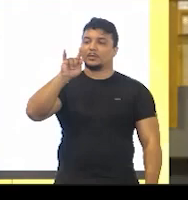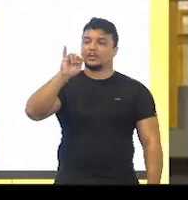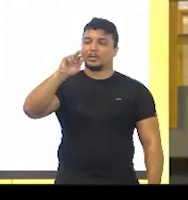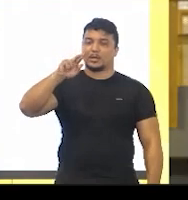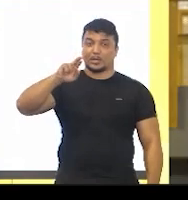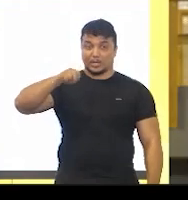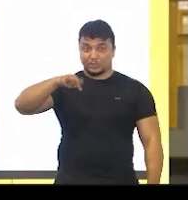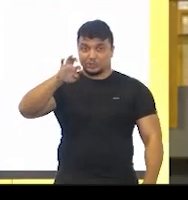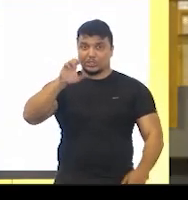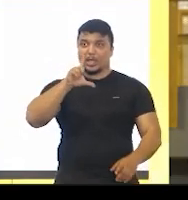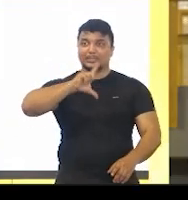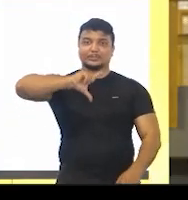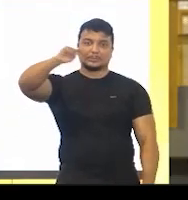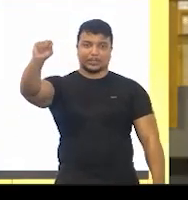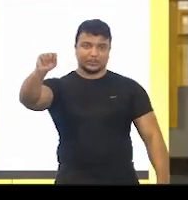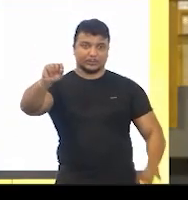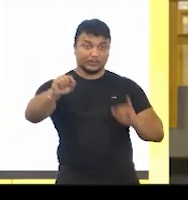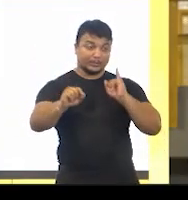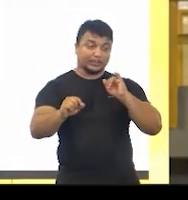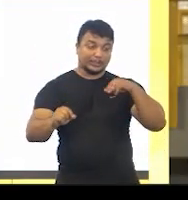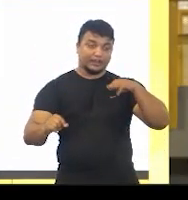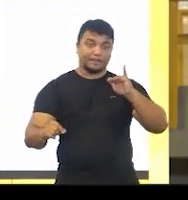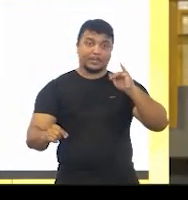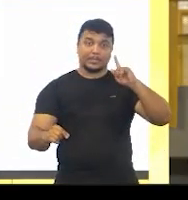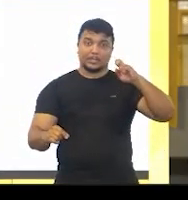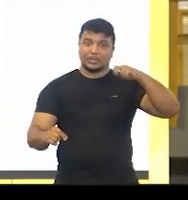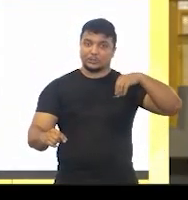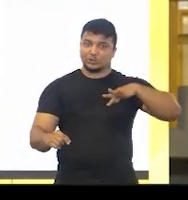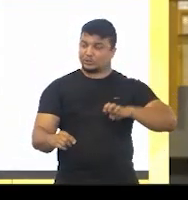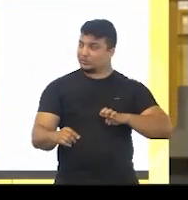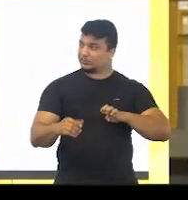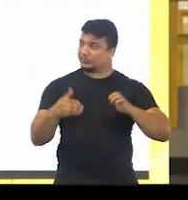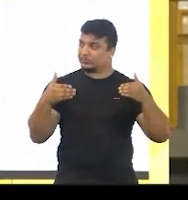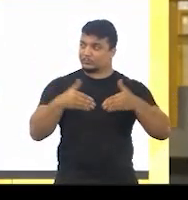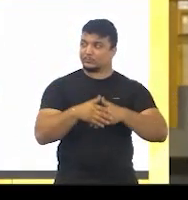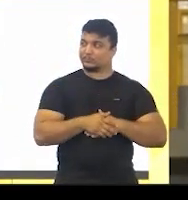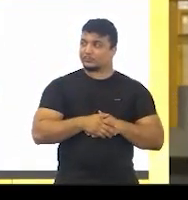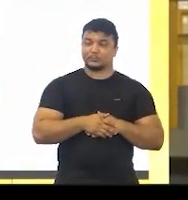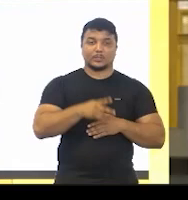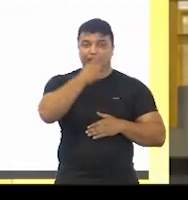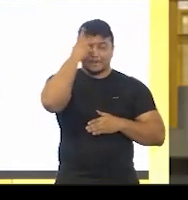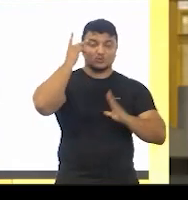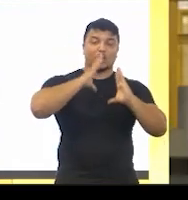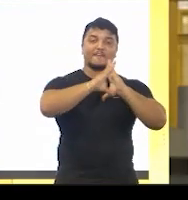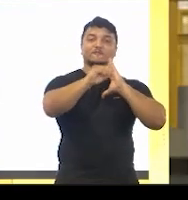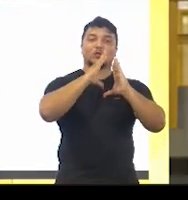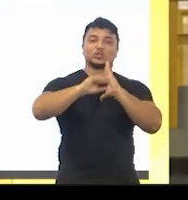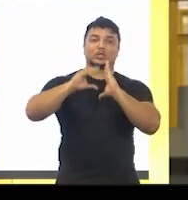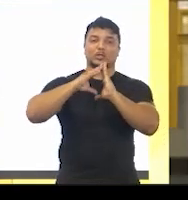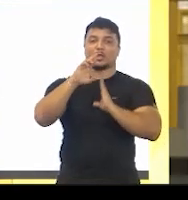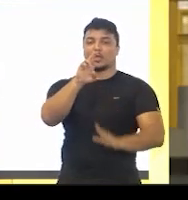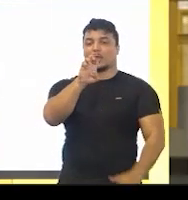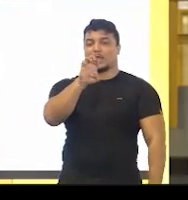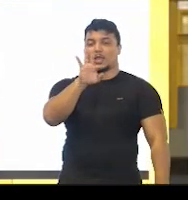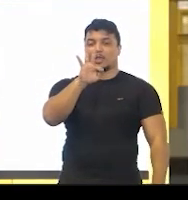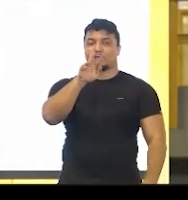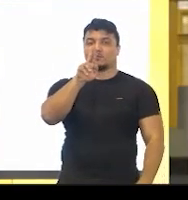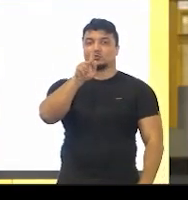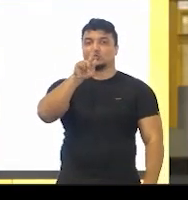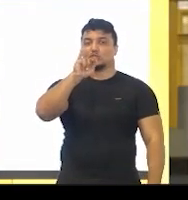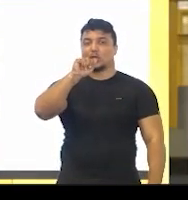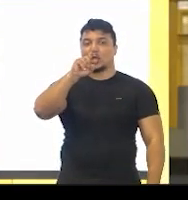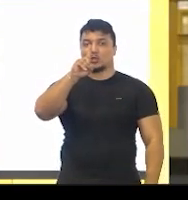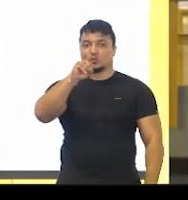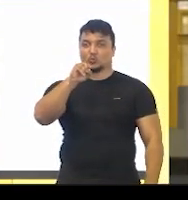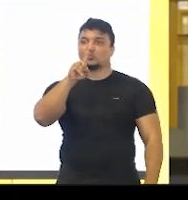que diz assim, ó: todo refugiado é um imigrante. Mas nem todo imigrante